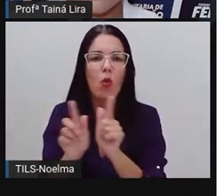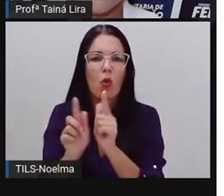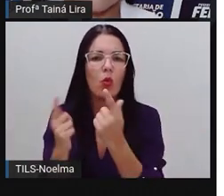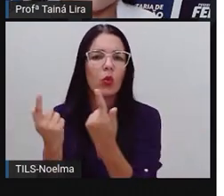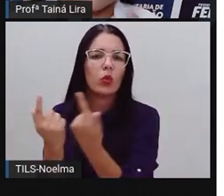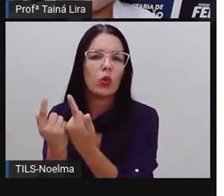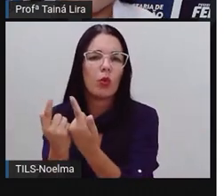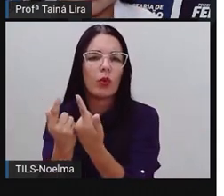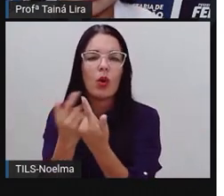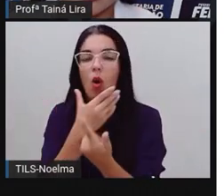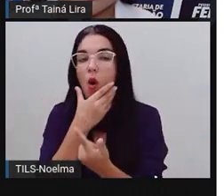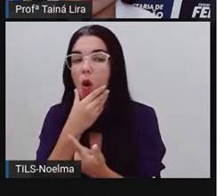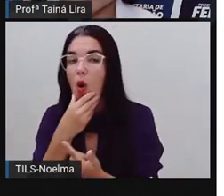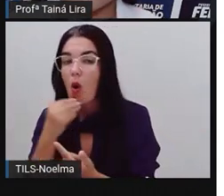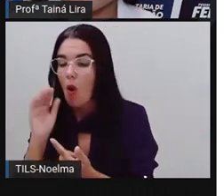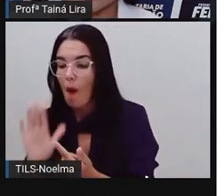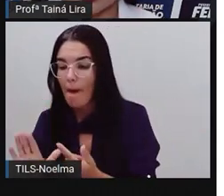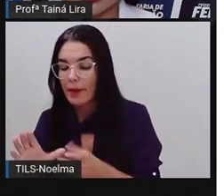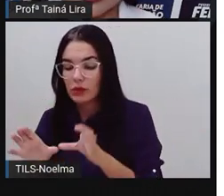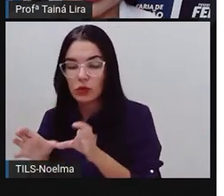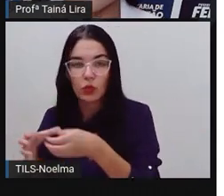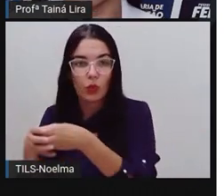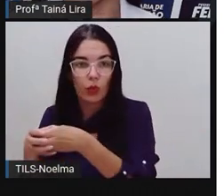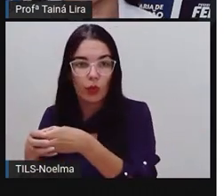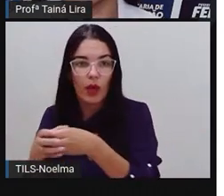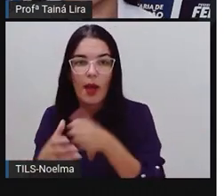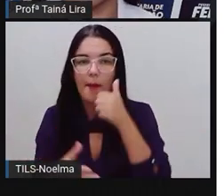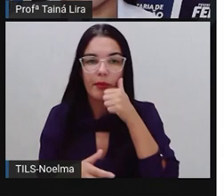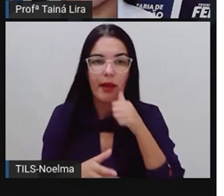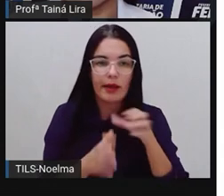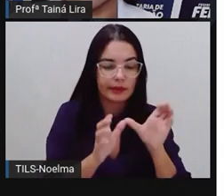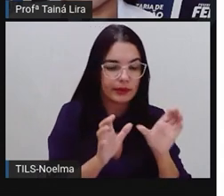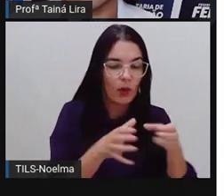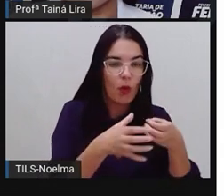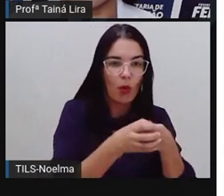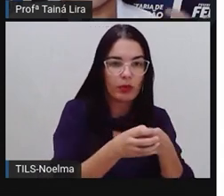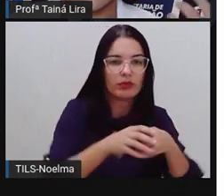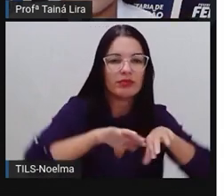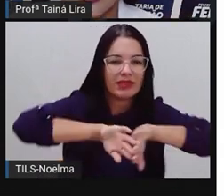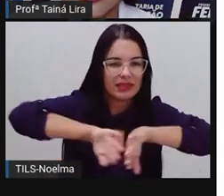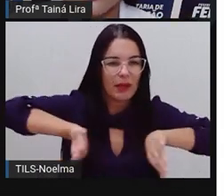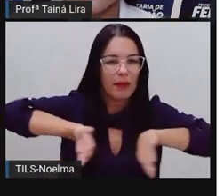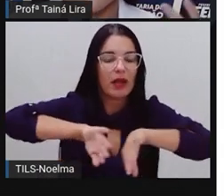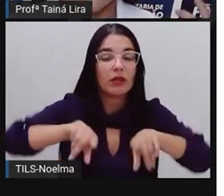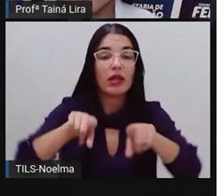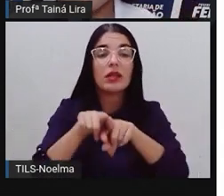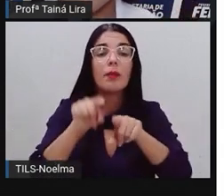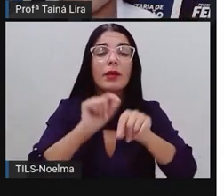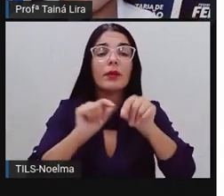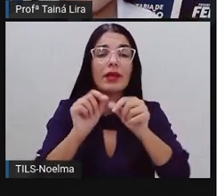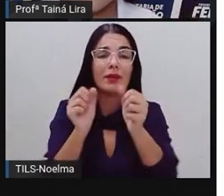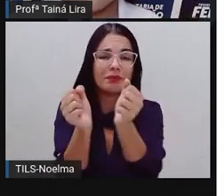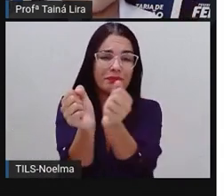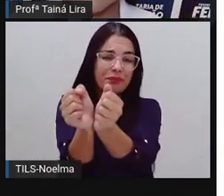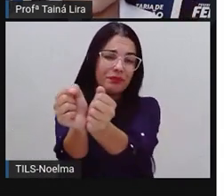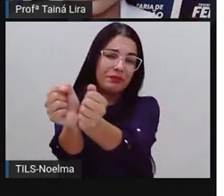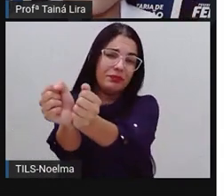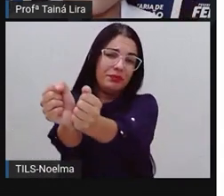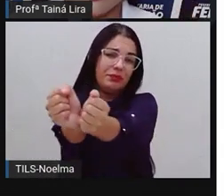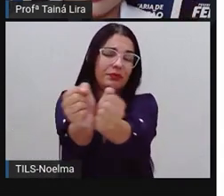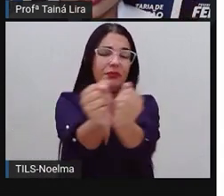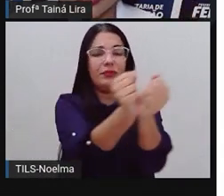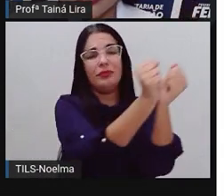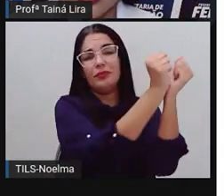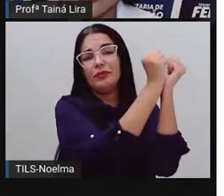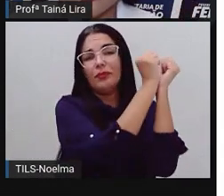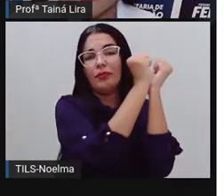homens e mulheres então eles separavam e os homens principalmente eles eram também Acorrentados por quê Pro eles não